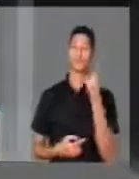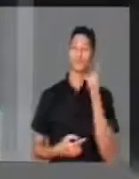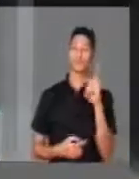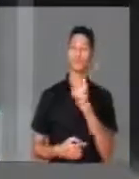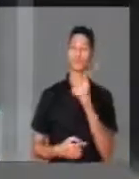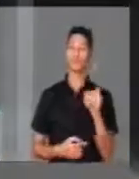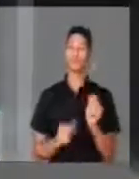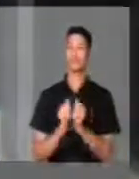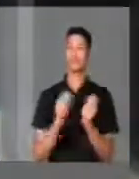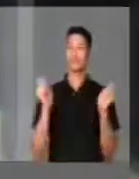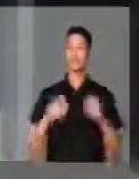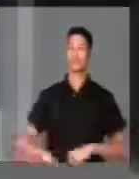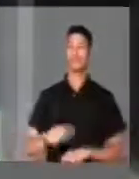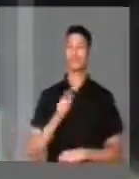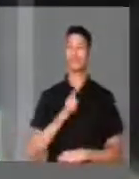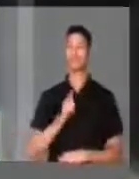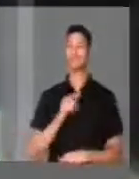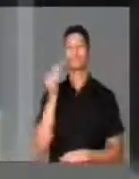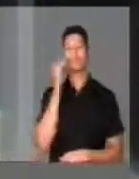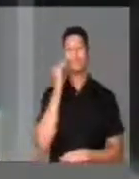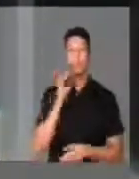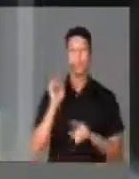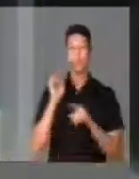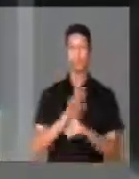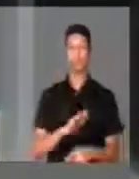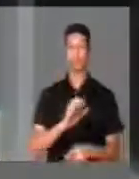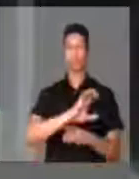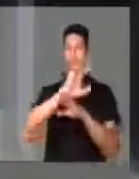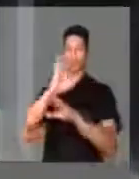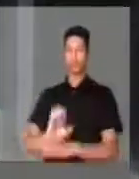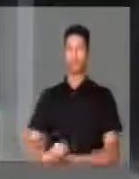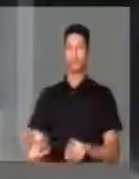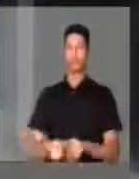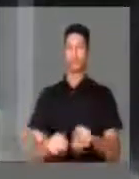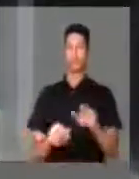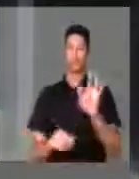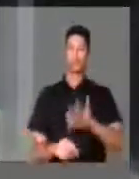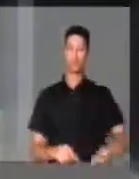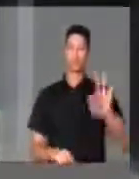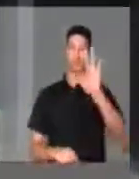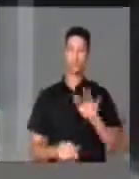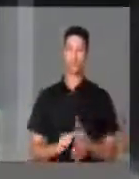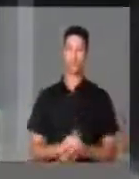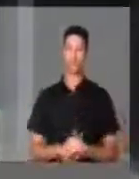mas não com as condicionantes que tenta se impor aos estados e às federações.